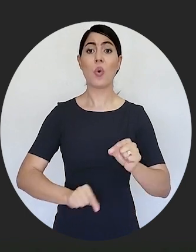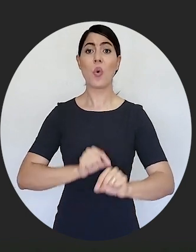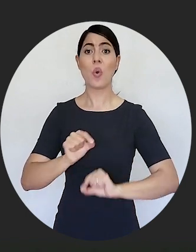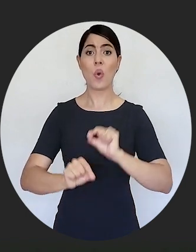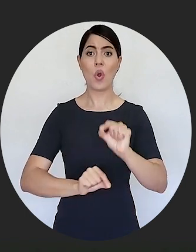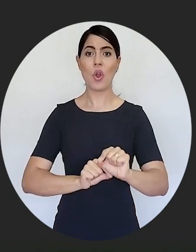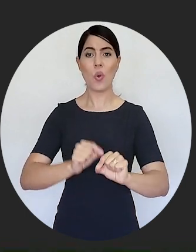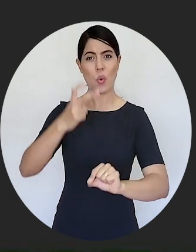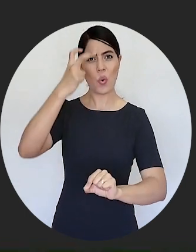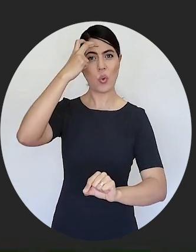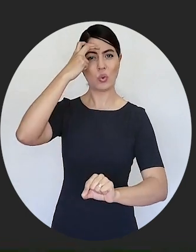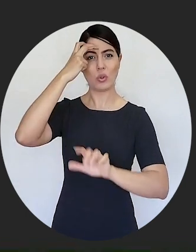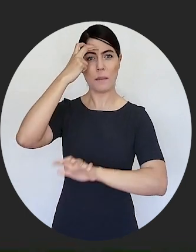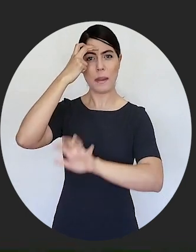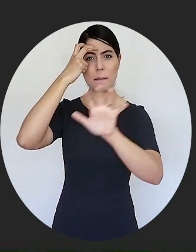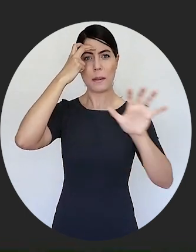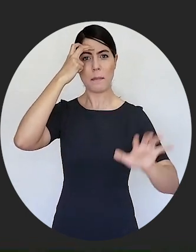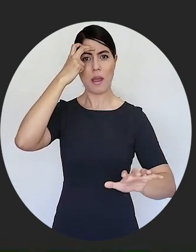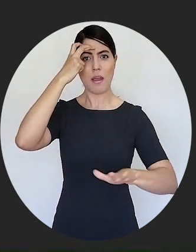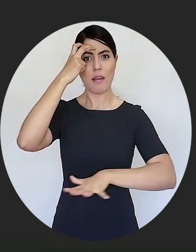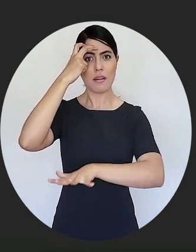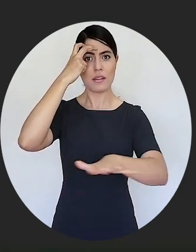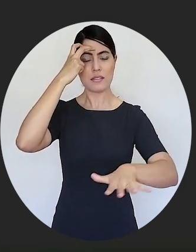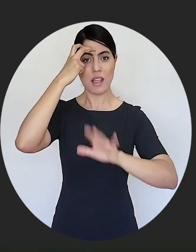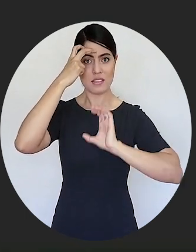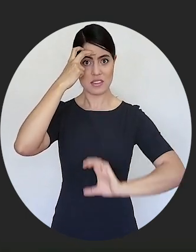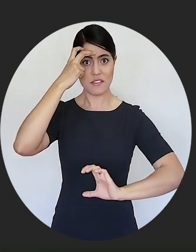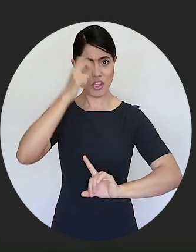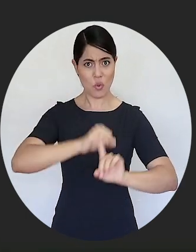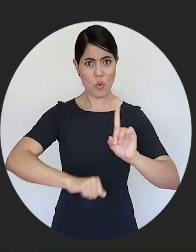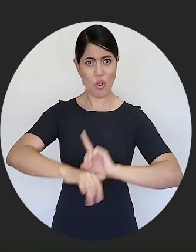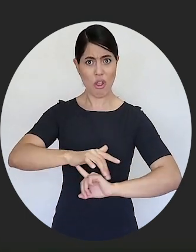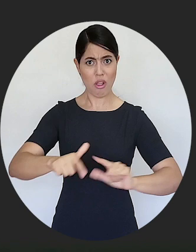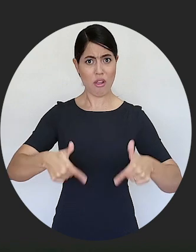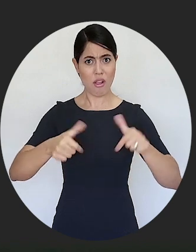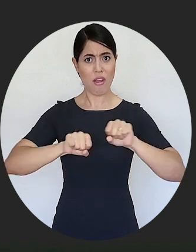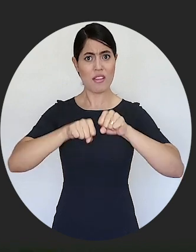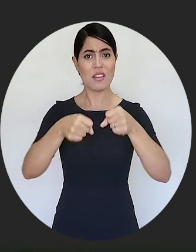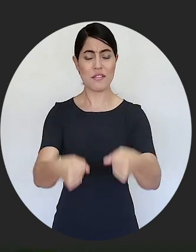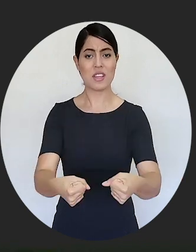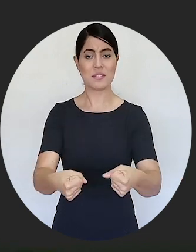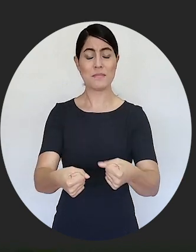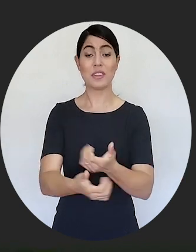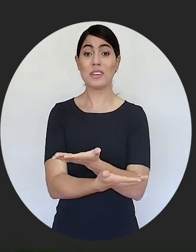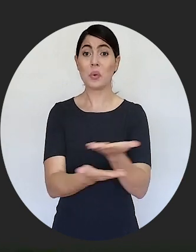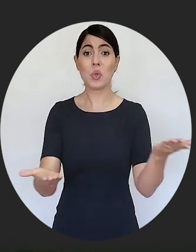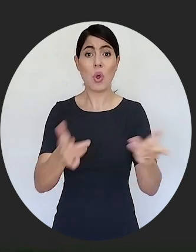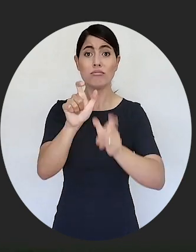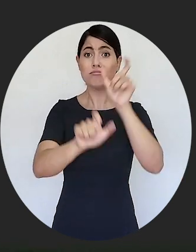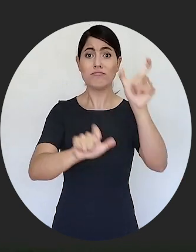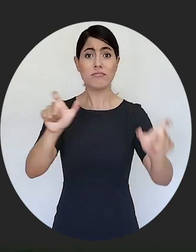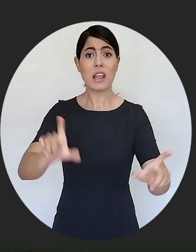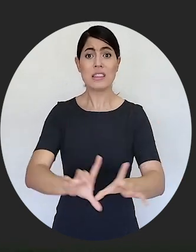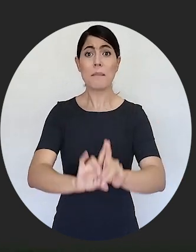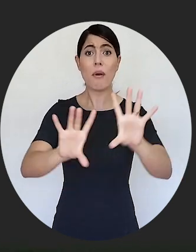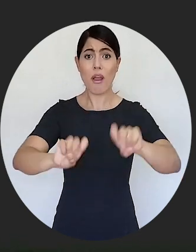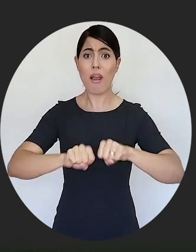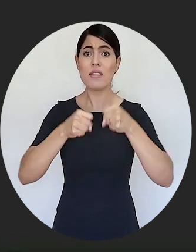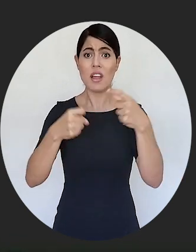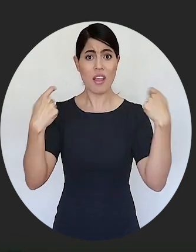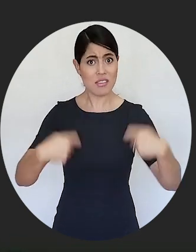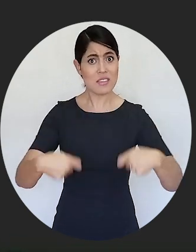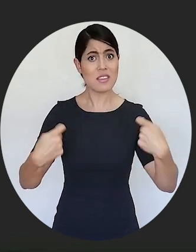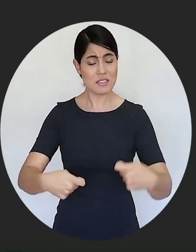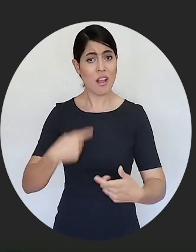e o aperfeiçoamento da cultura e das instituições jurídicas. Esse é o nosso dever de advogados, defender a democracia. O que